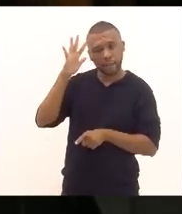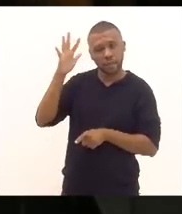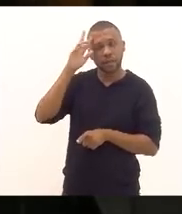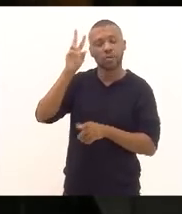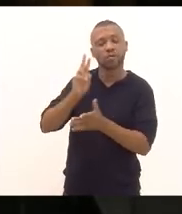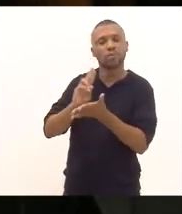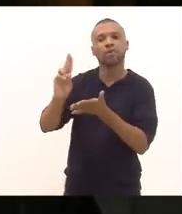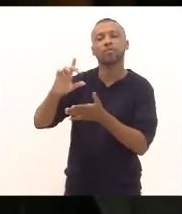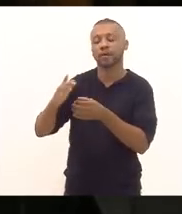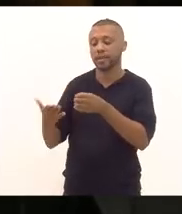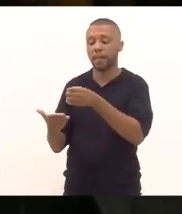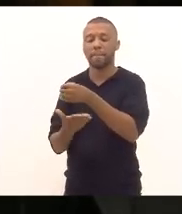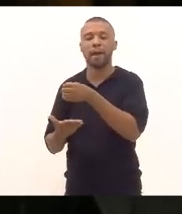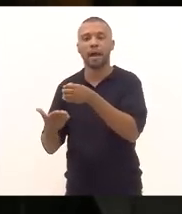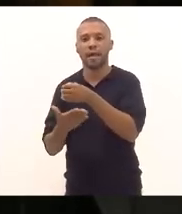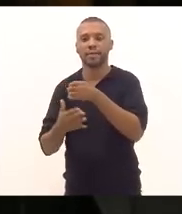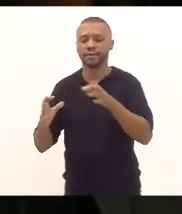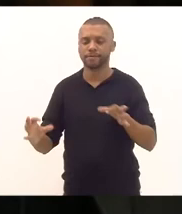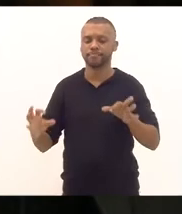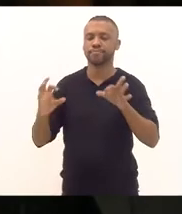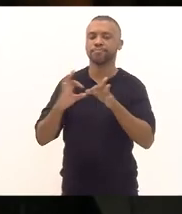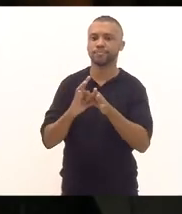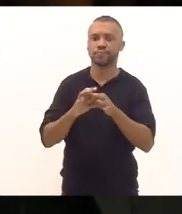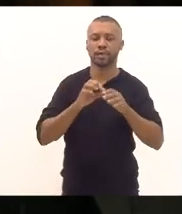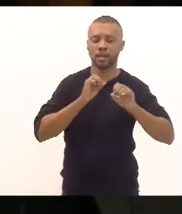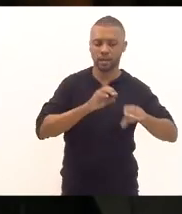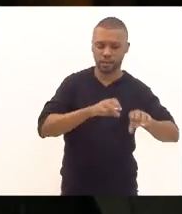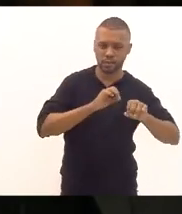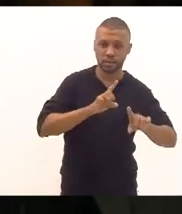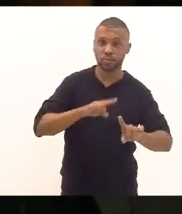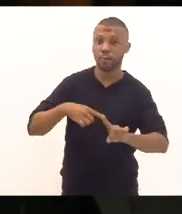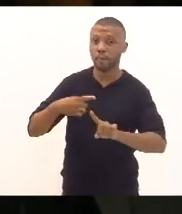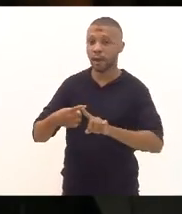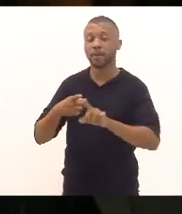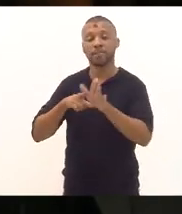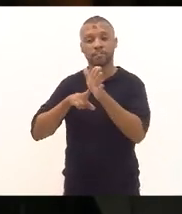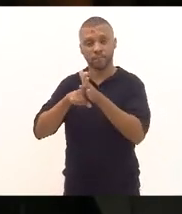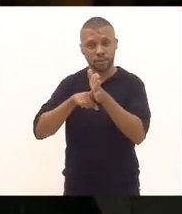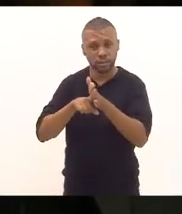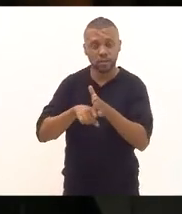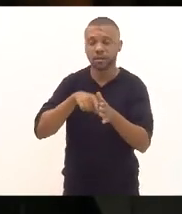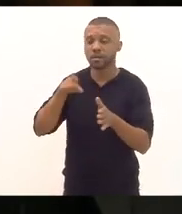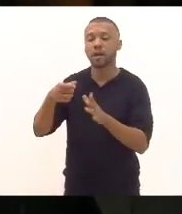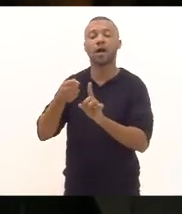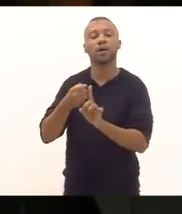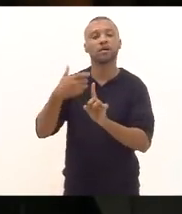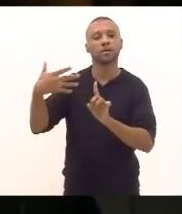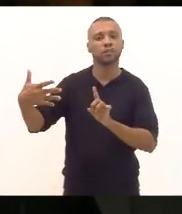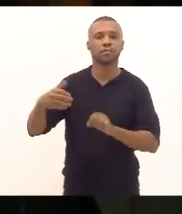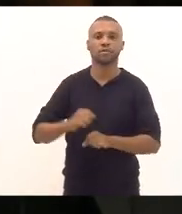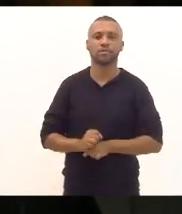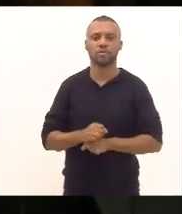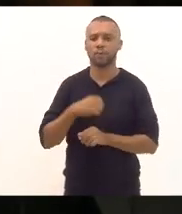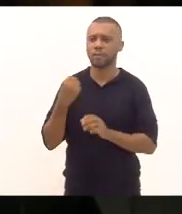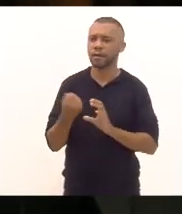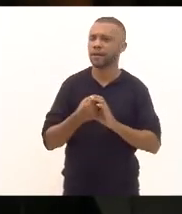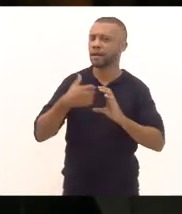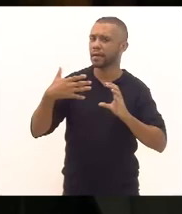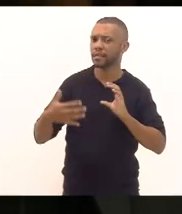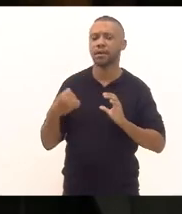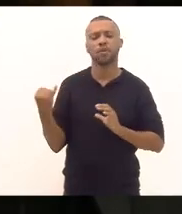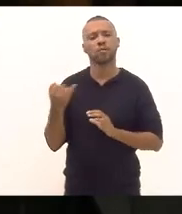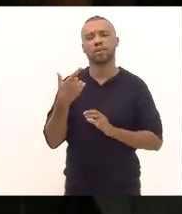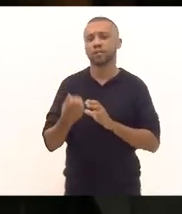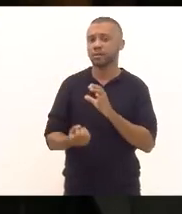com essa com esse tripé indissociável ensino pesquisa e extensão outra característica importante é Concebida por